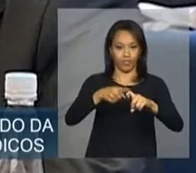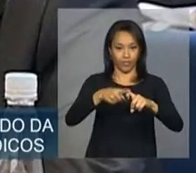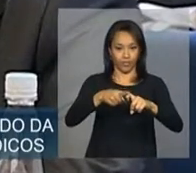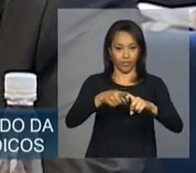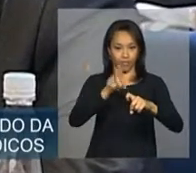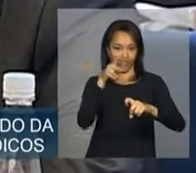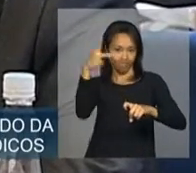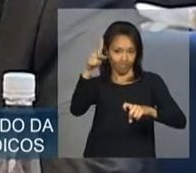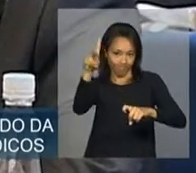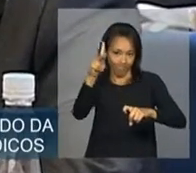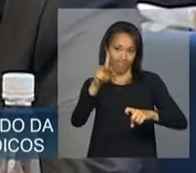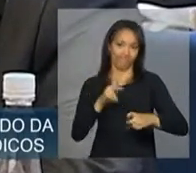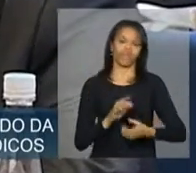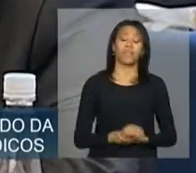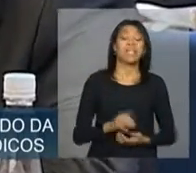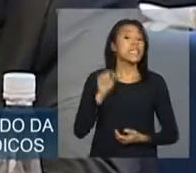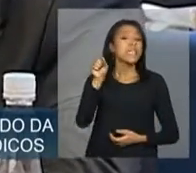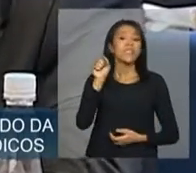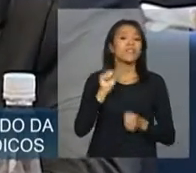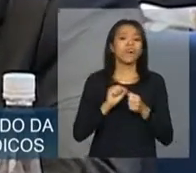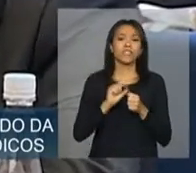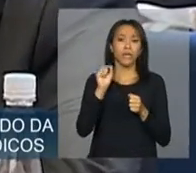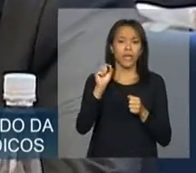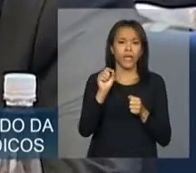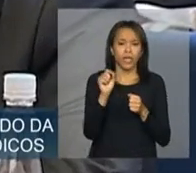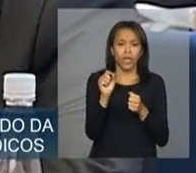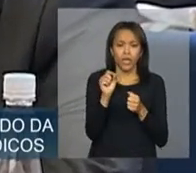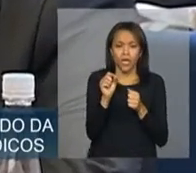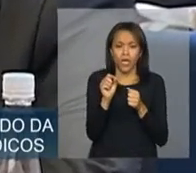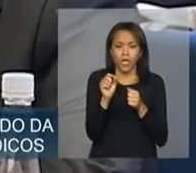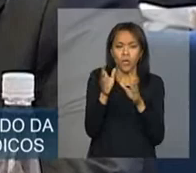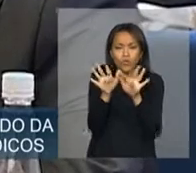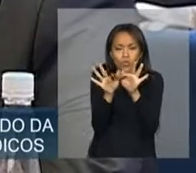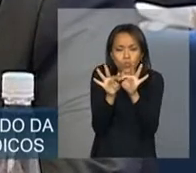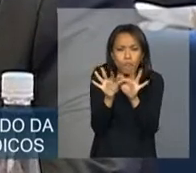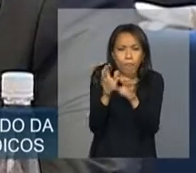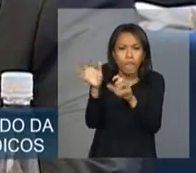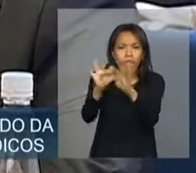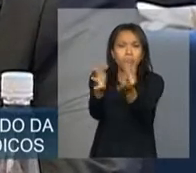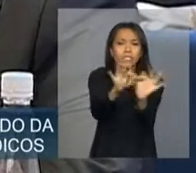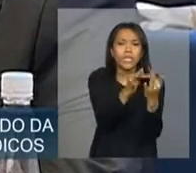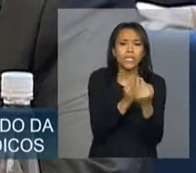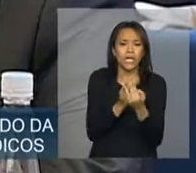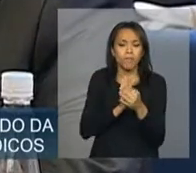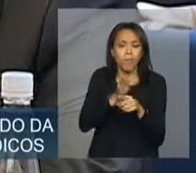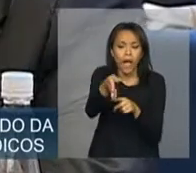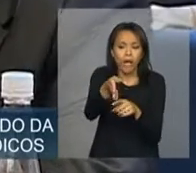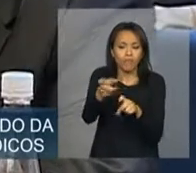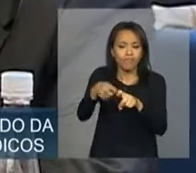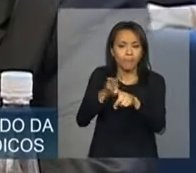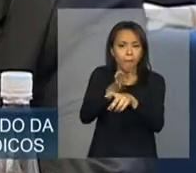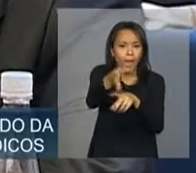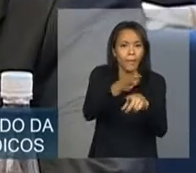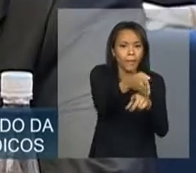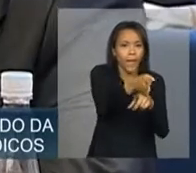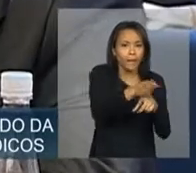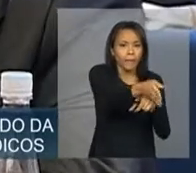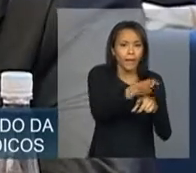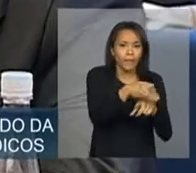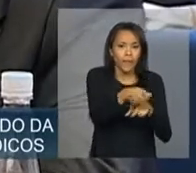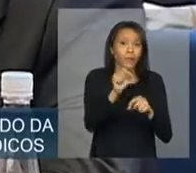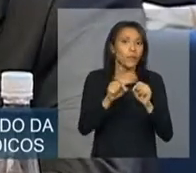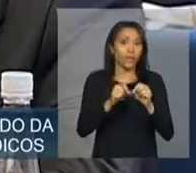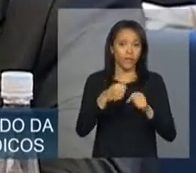piu the General practitioners né que fazem essa medicina de família muitos acabou sendo farmacêuticos de luxo